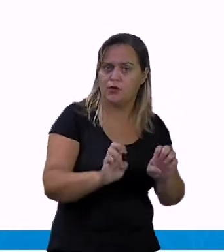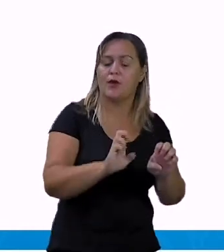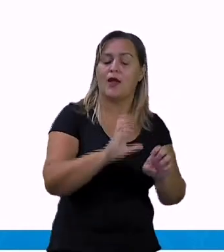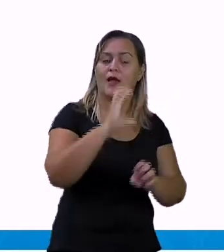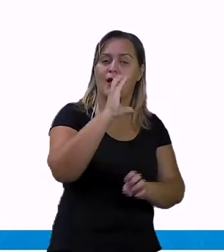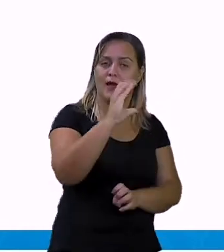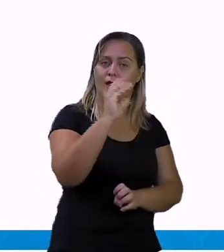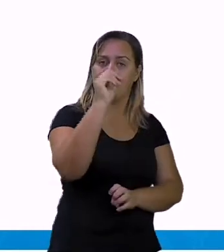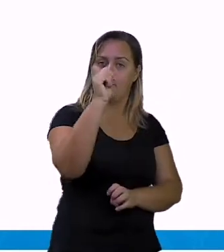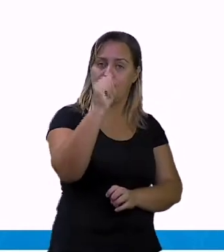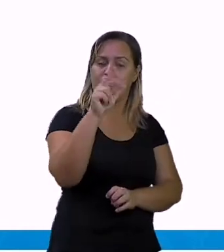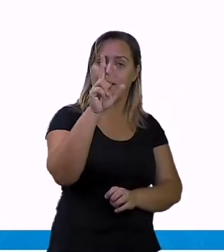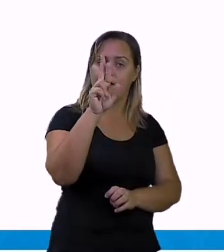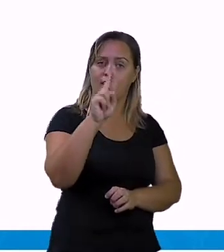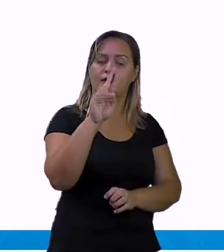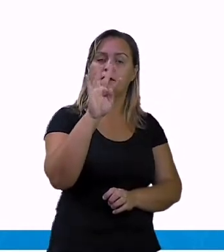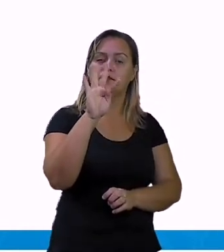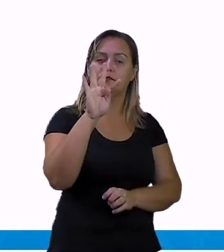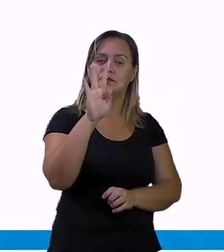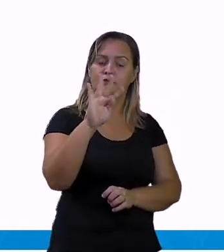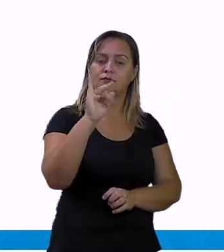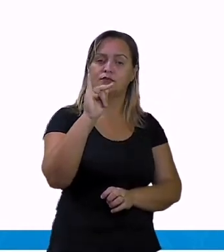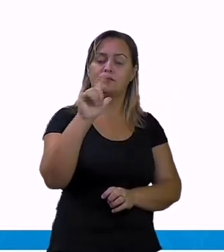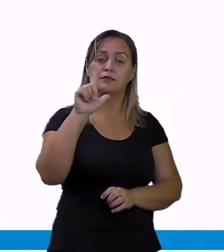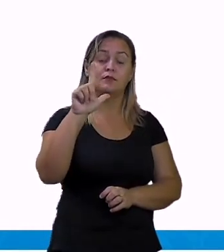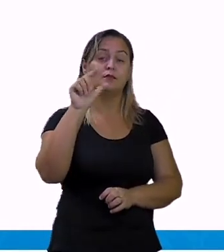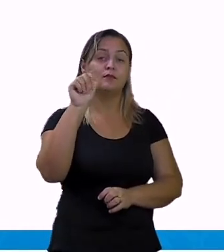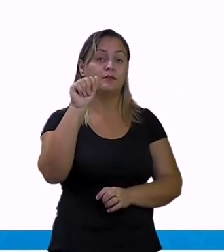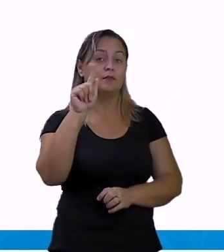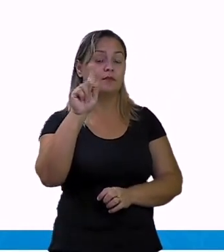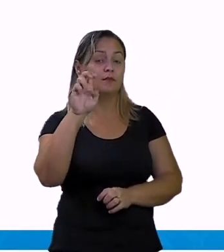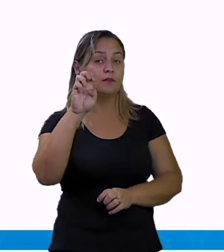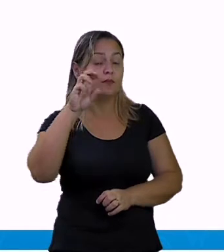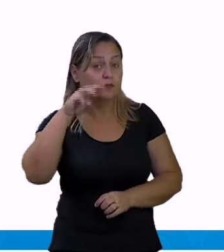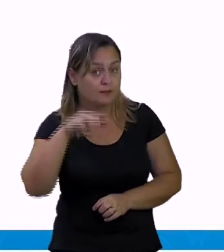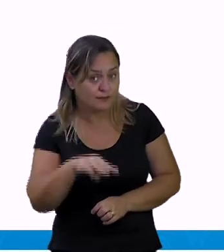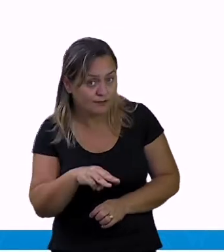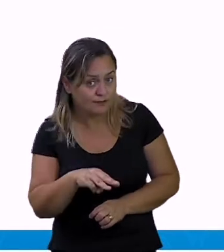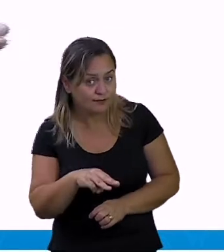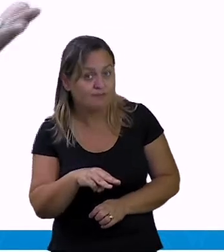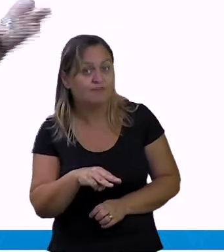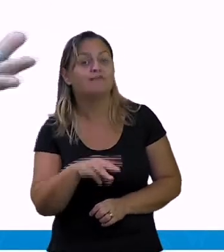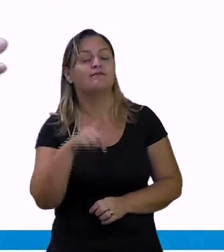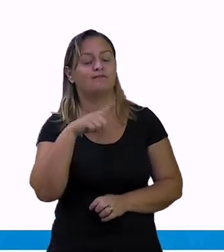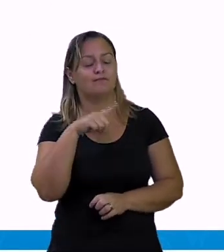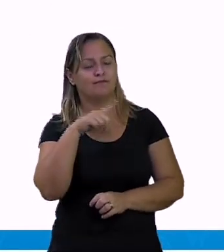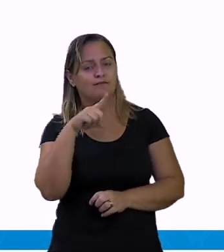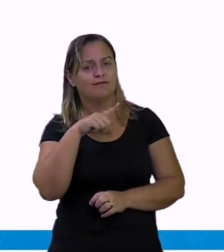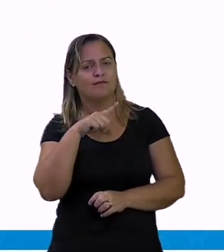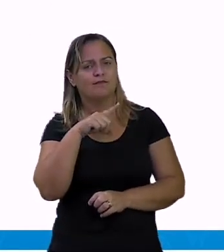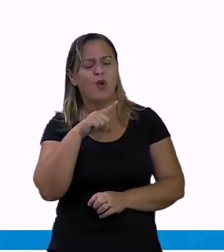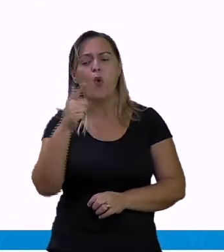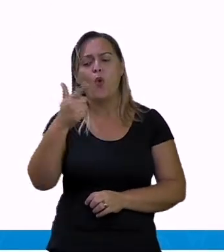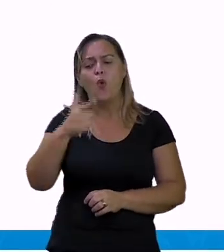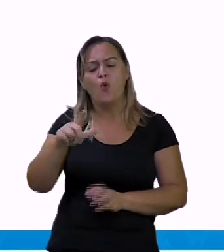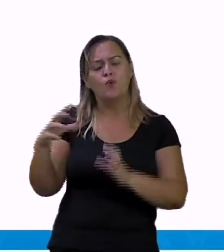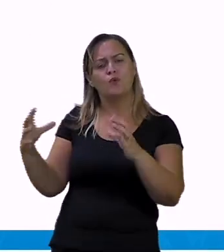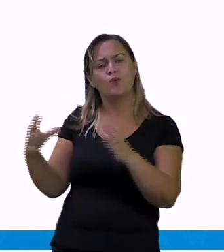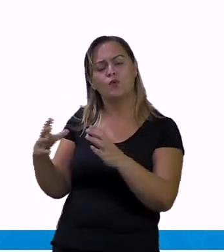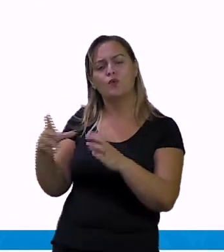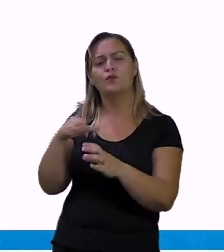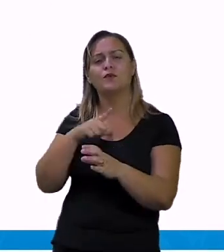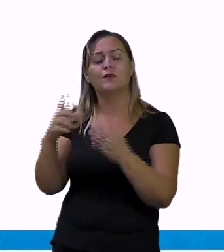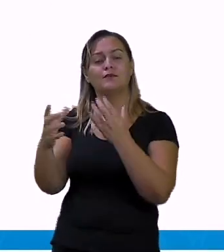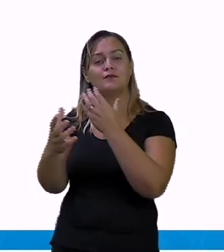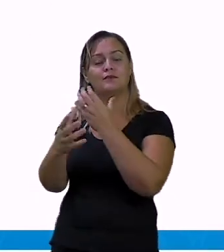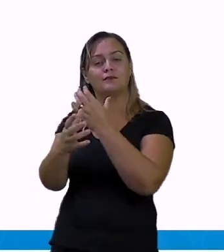as estruturas que nós temos no nosso nariz e orelha. Mas a maioria dos peixes tem esqueleto,